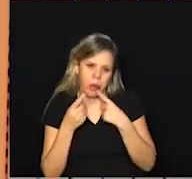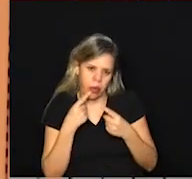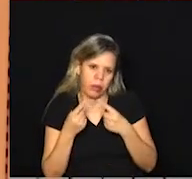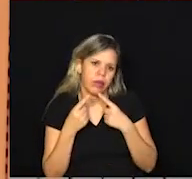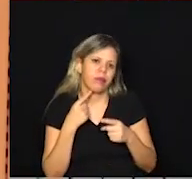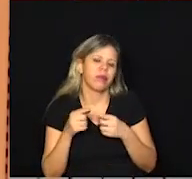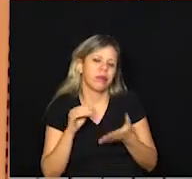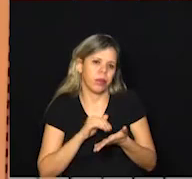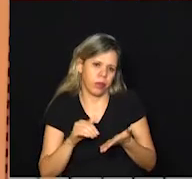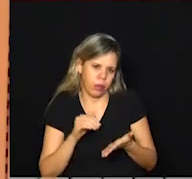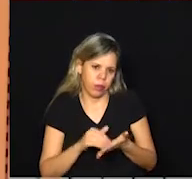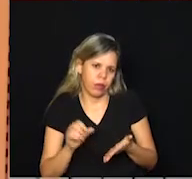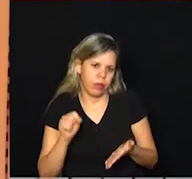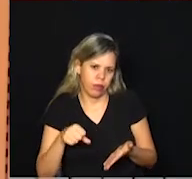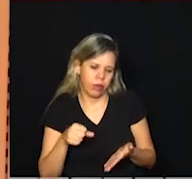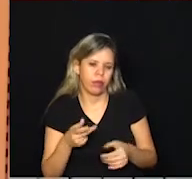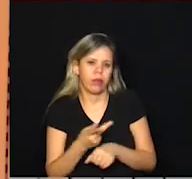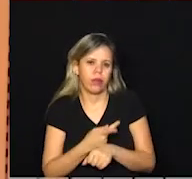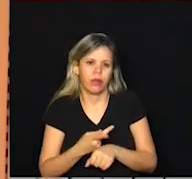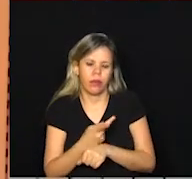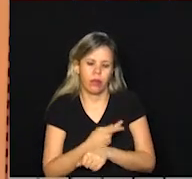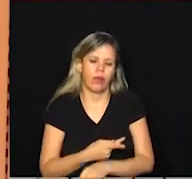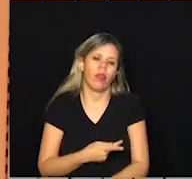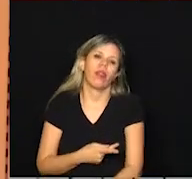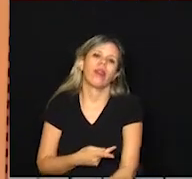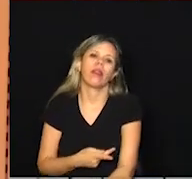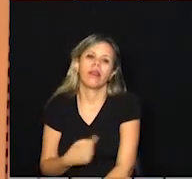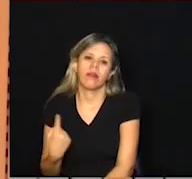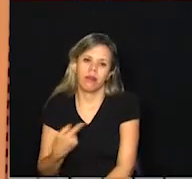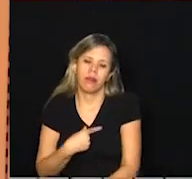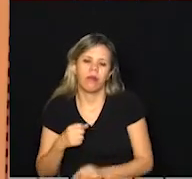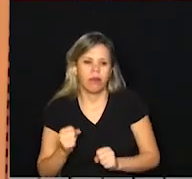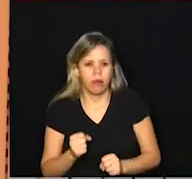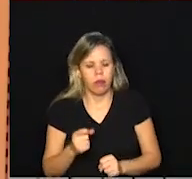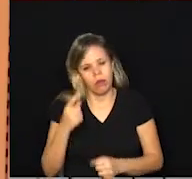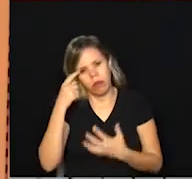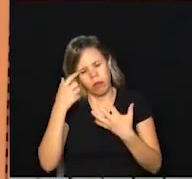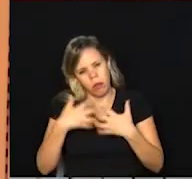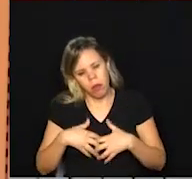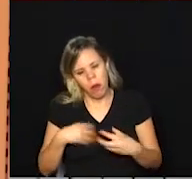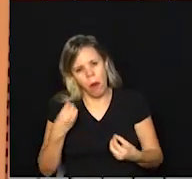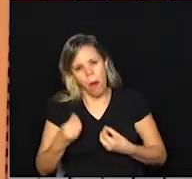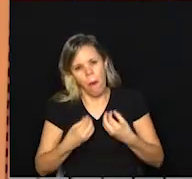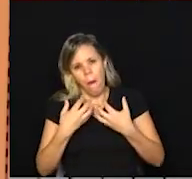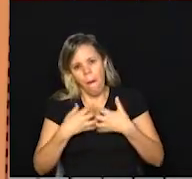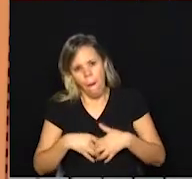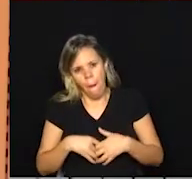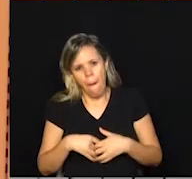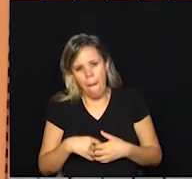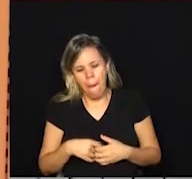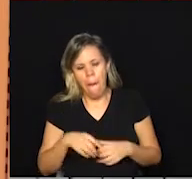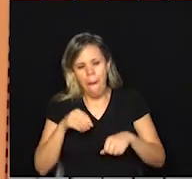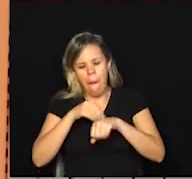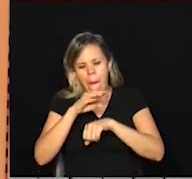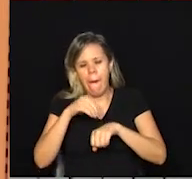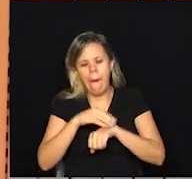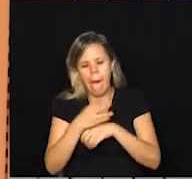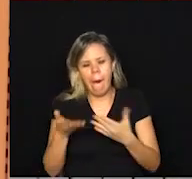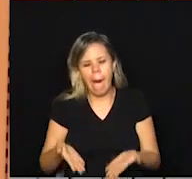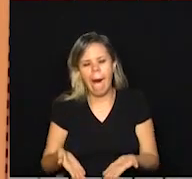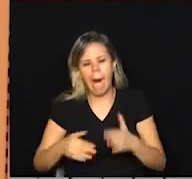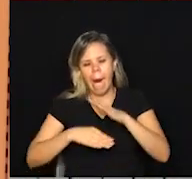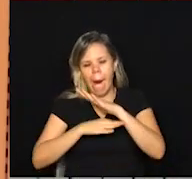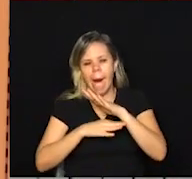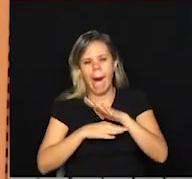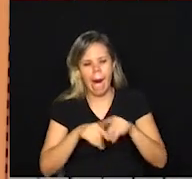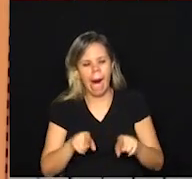Nossa Assessoria vai procurá-lo para que nós possamos pensar em como trazemos isso aqui